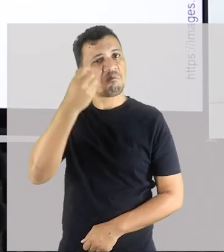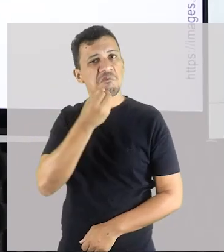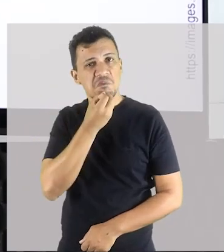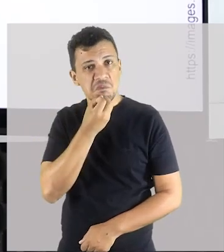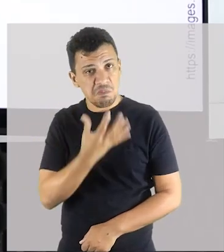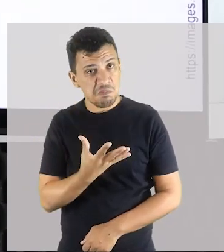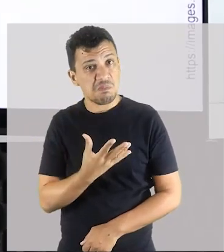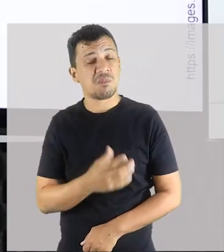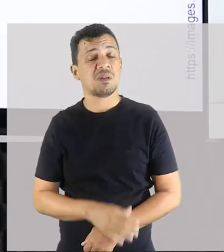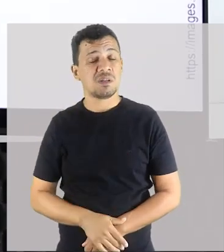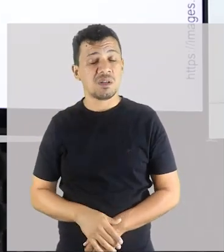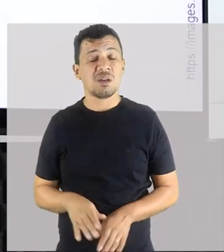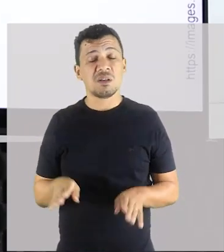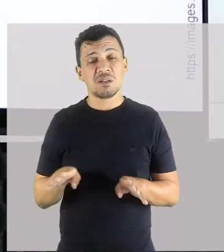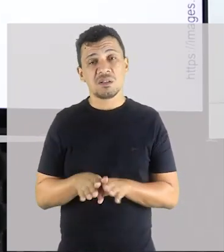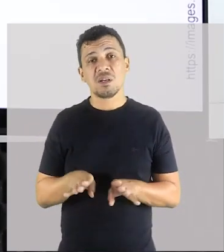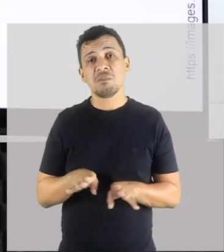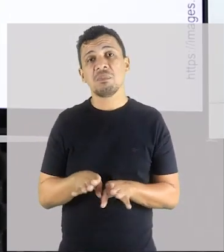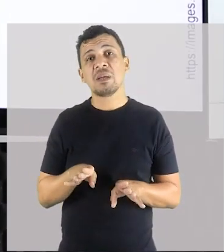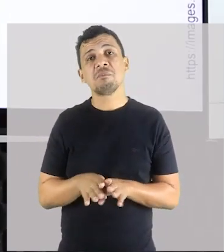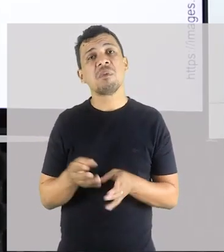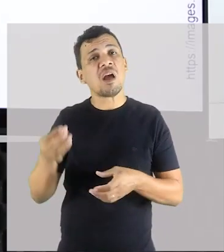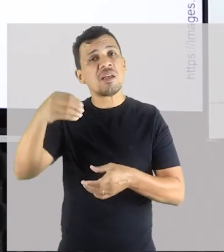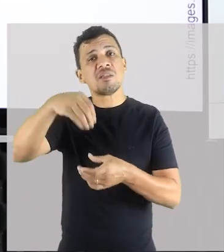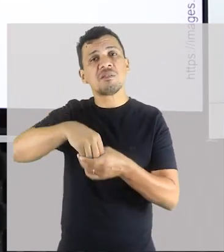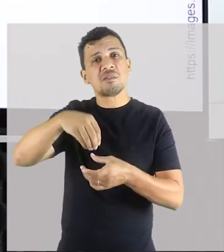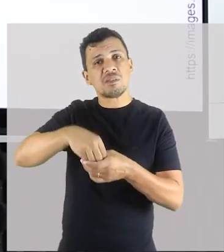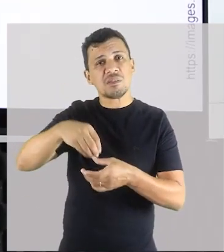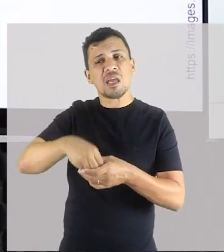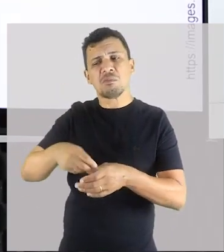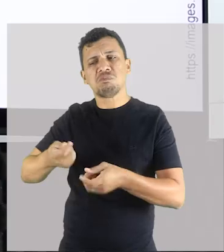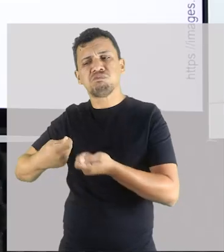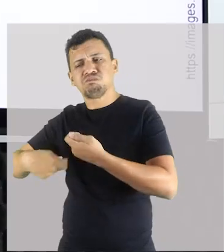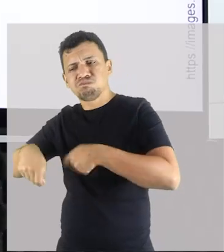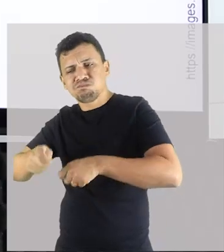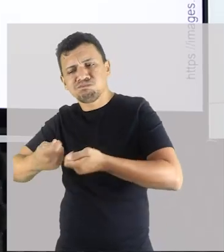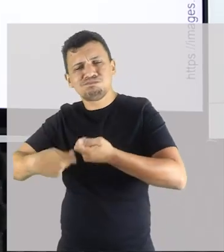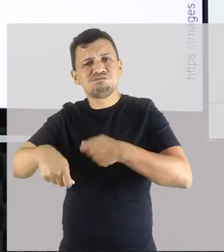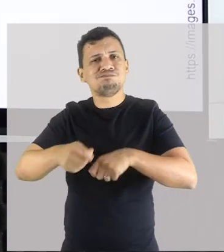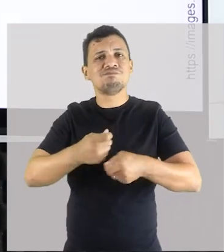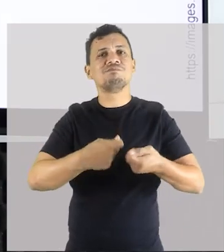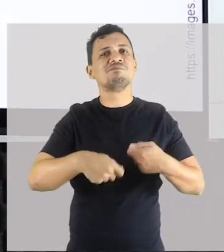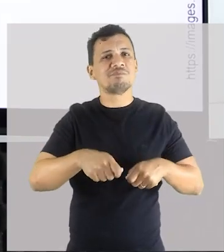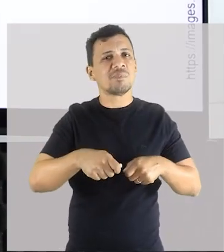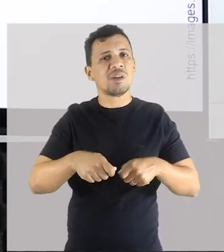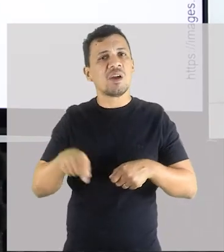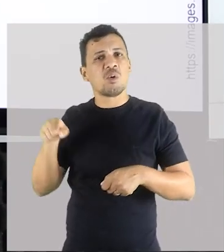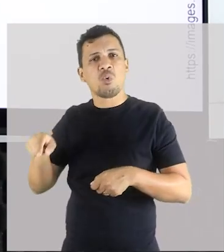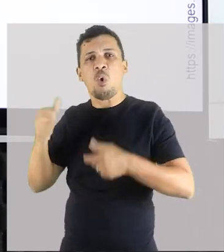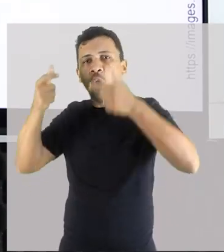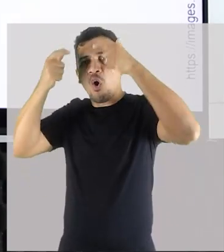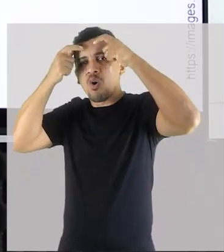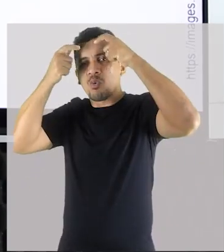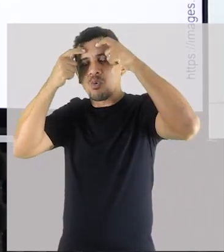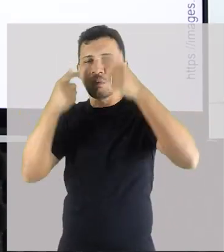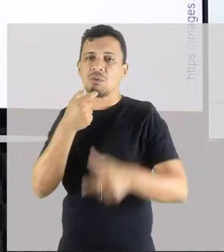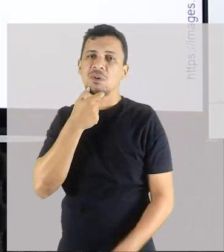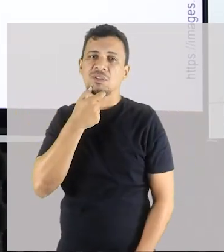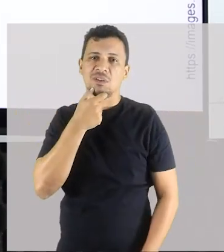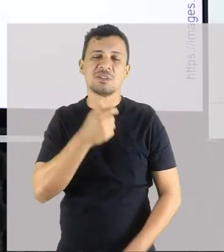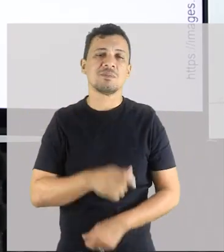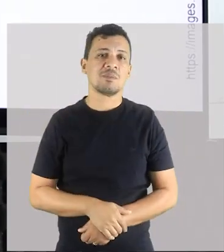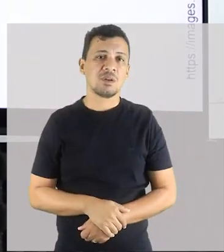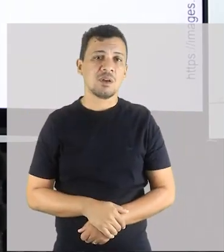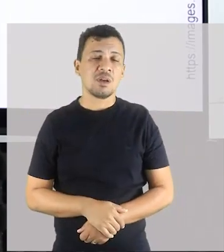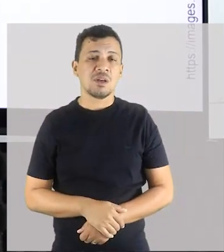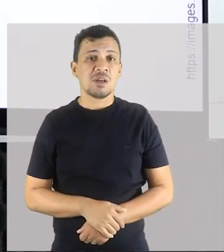bem, claro, posto dentro da mesa de negociação com a coroa inglesa. Então a coroa inglesa entendeu que